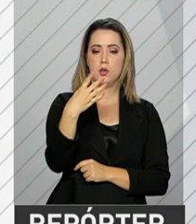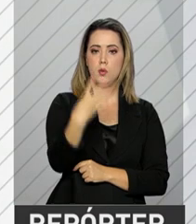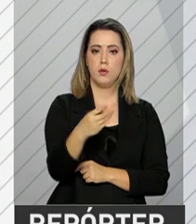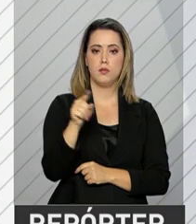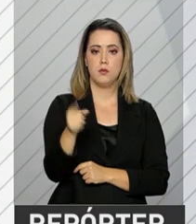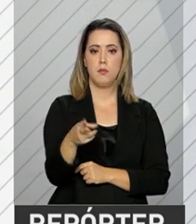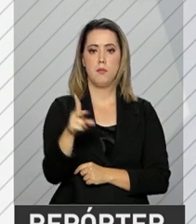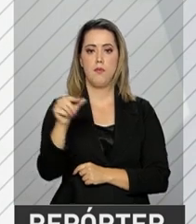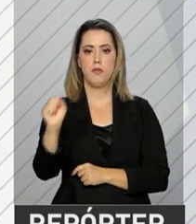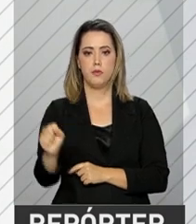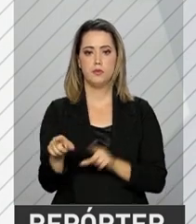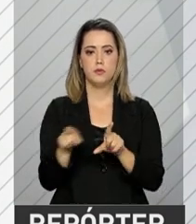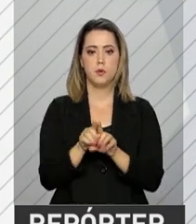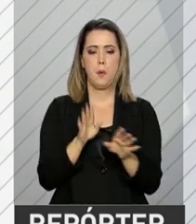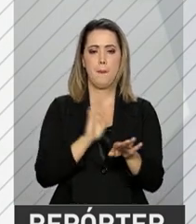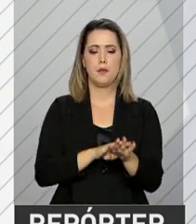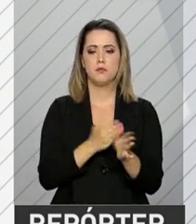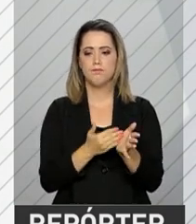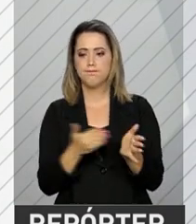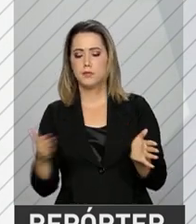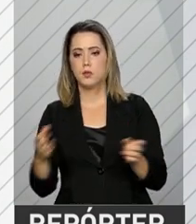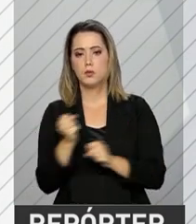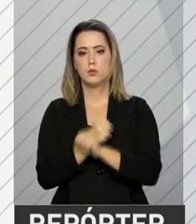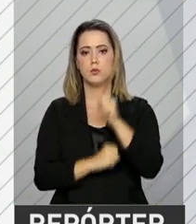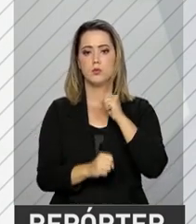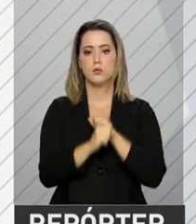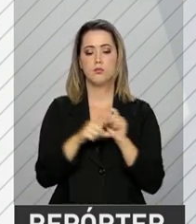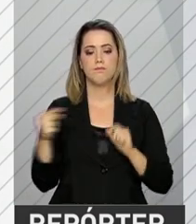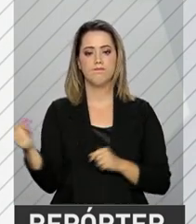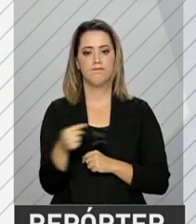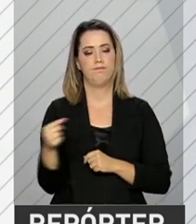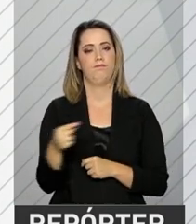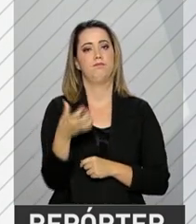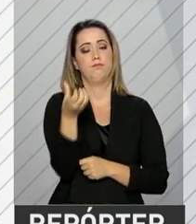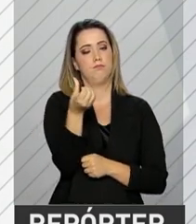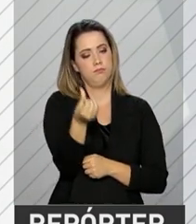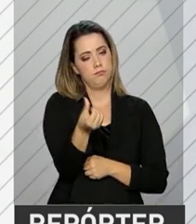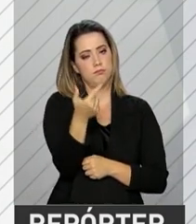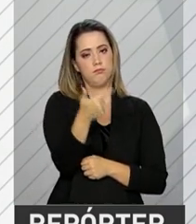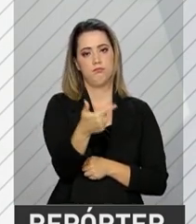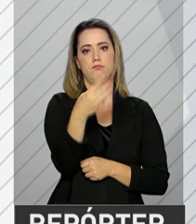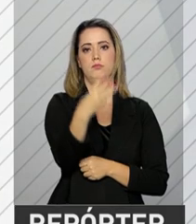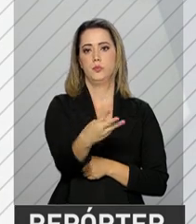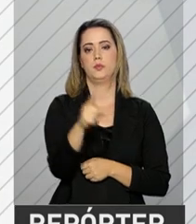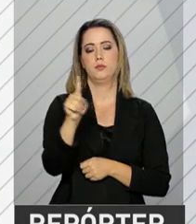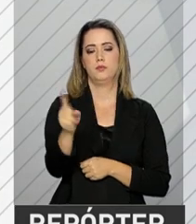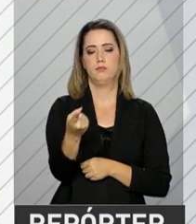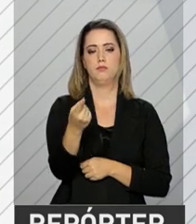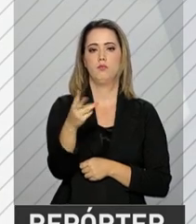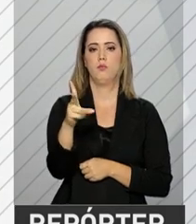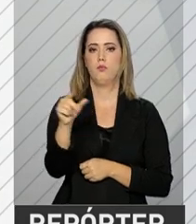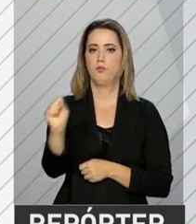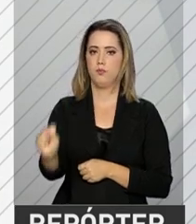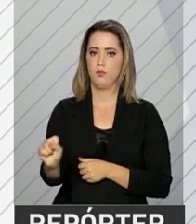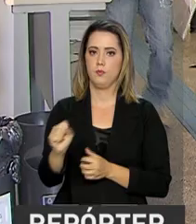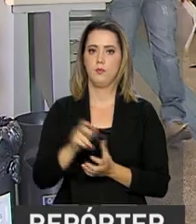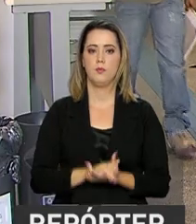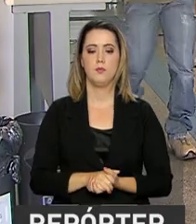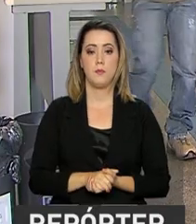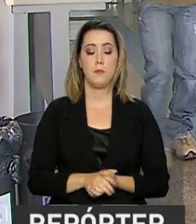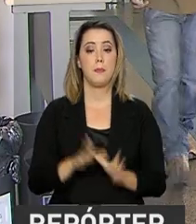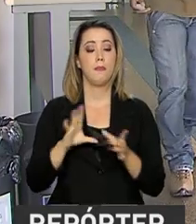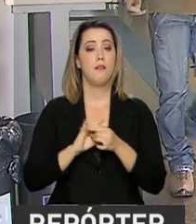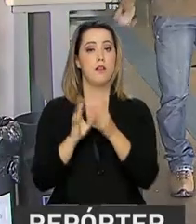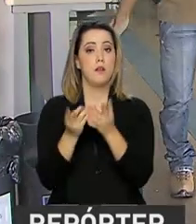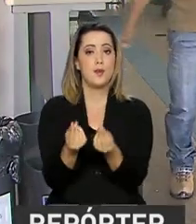novas vagas no mesmo período do ano passado o número era negativo em mais de 600 23.000 vagas e